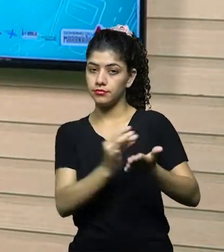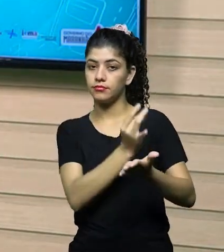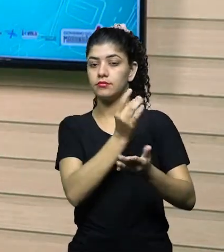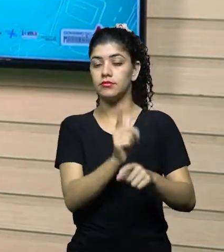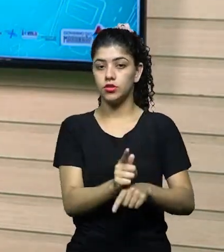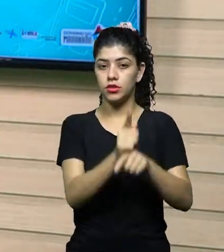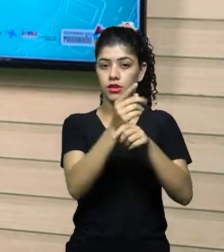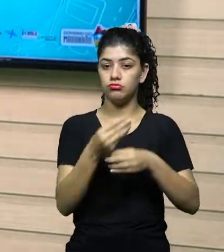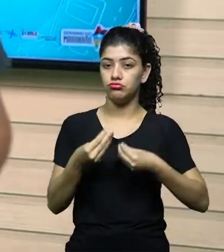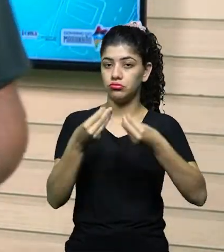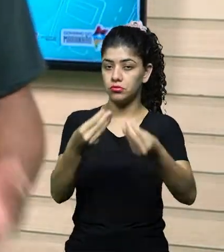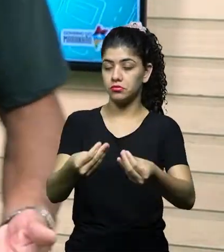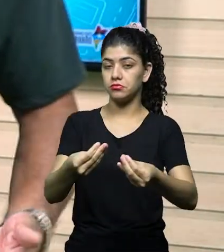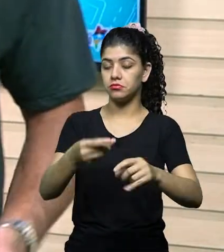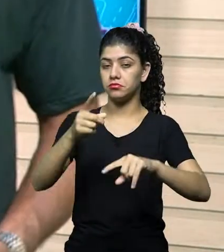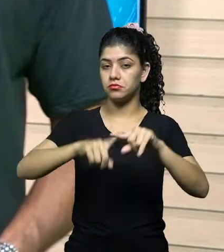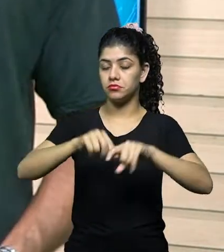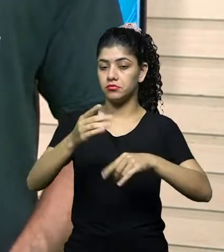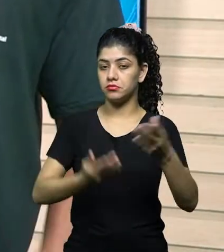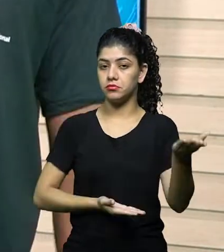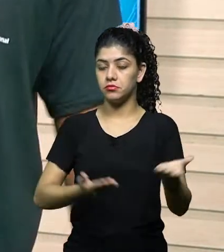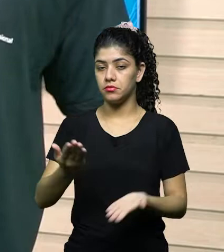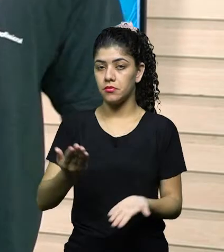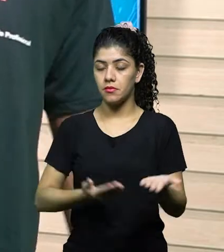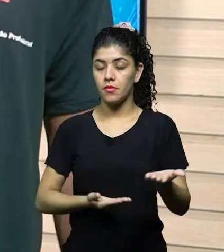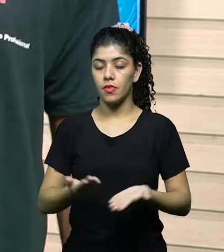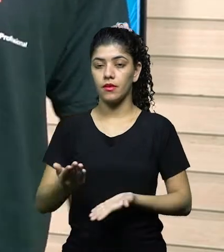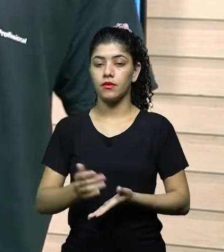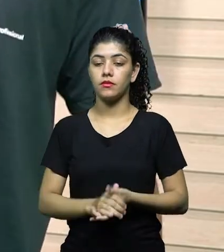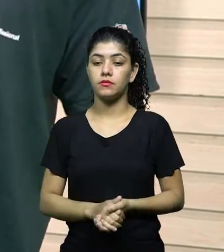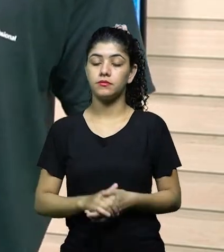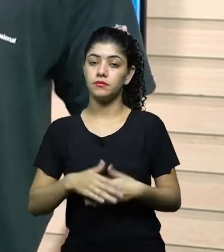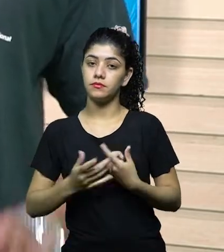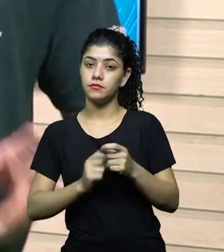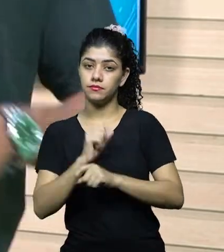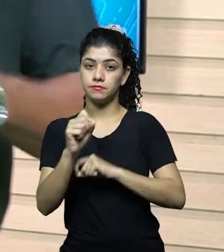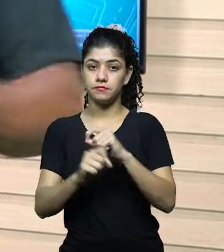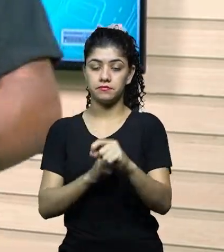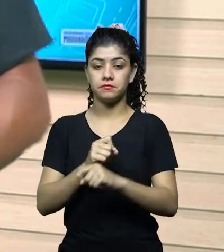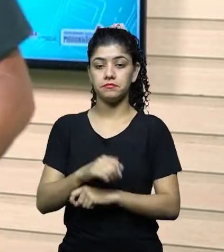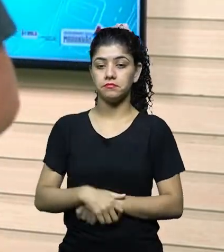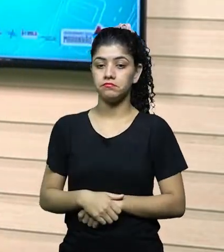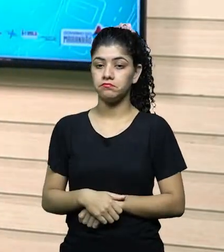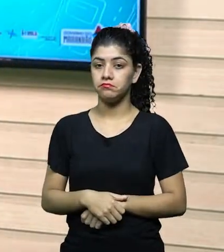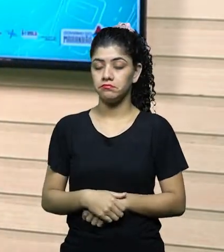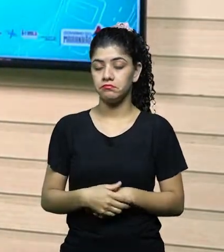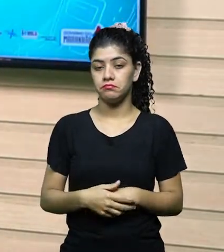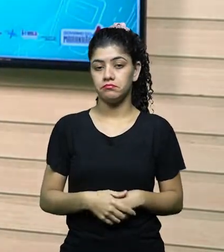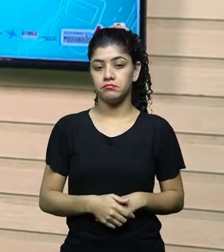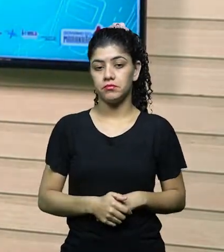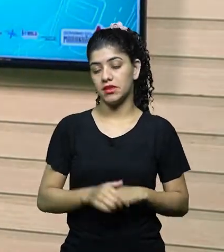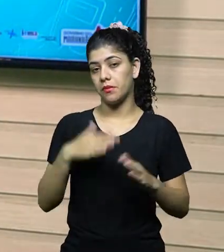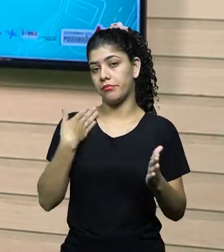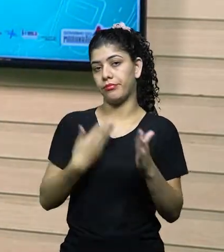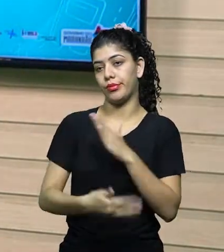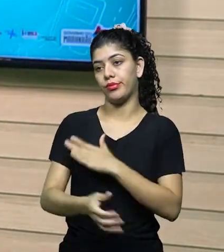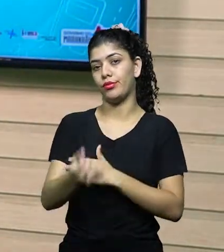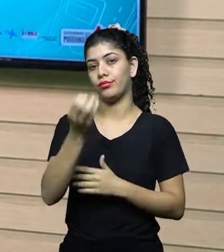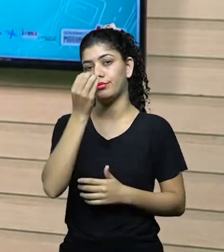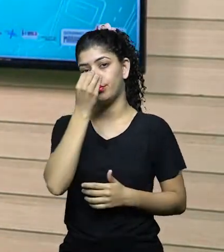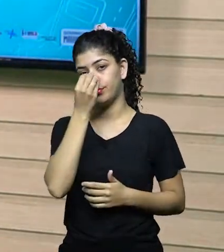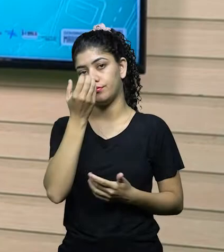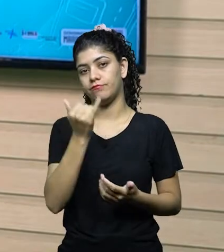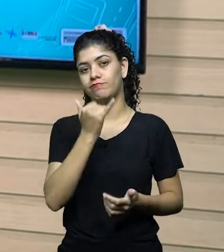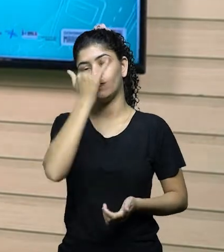gerente oferece de produtos e serviços financeiros, né, que o banco lhe oferece, para você acabar não entrando numa pegadinha. Ou